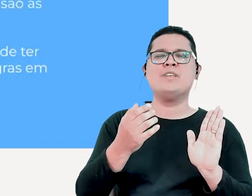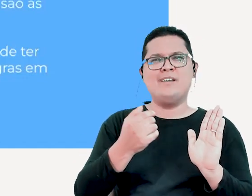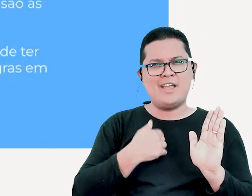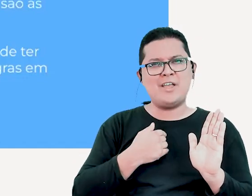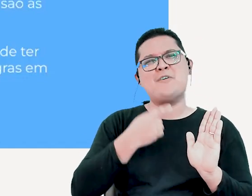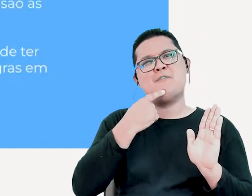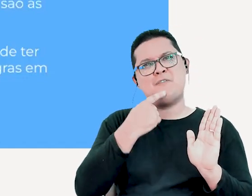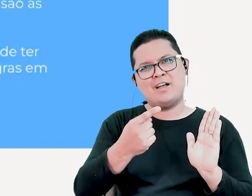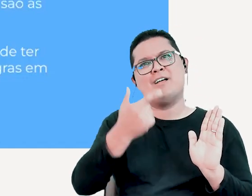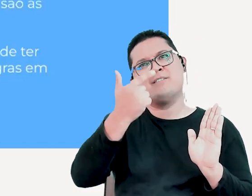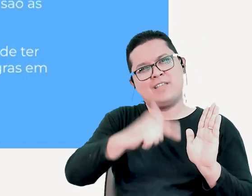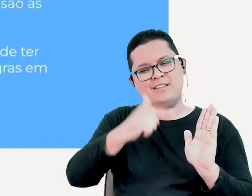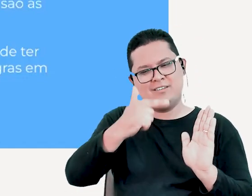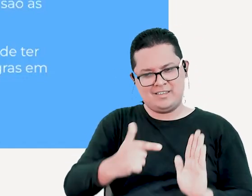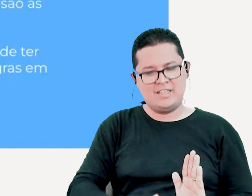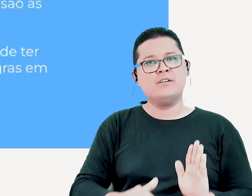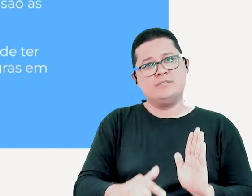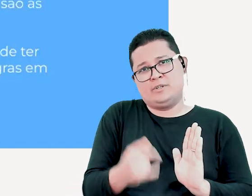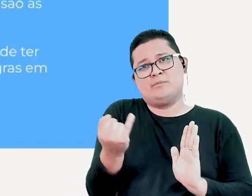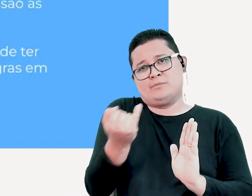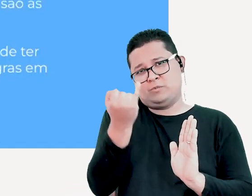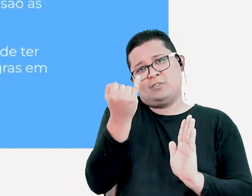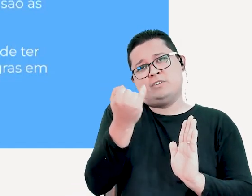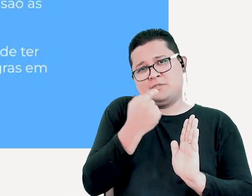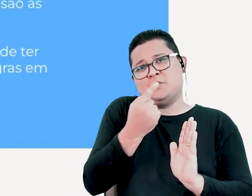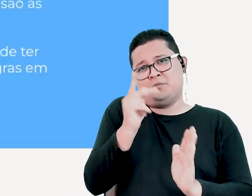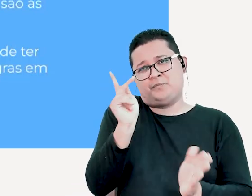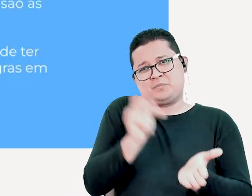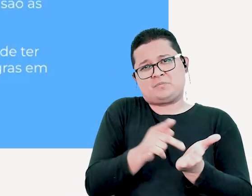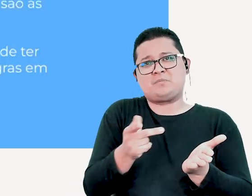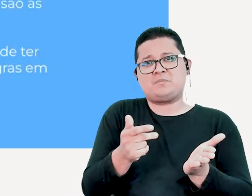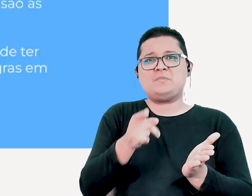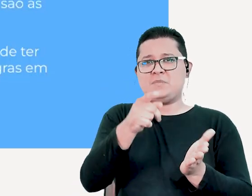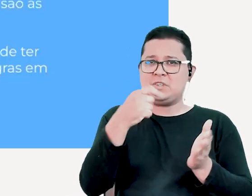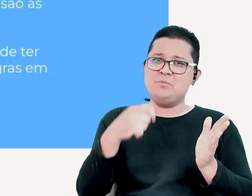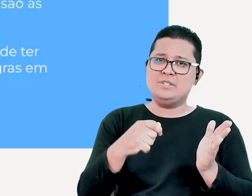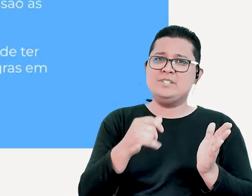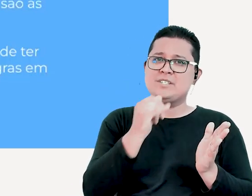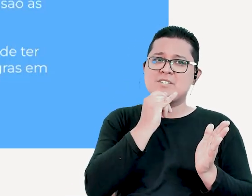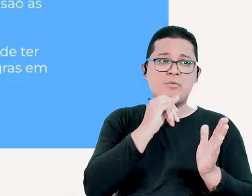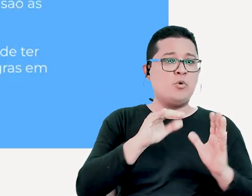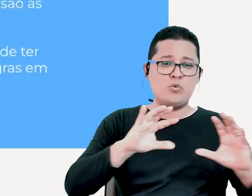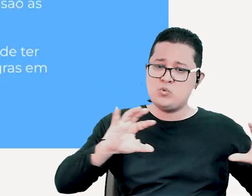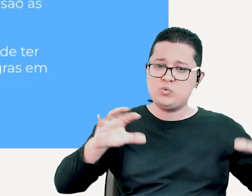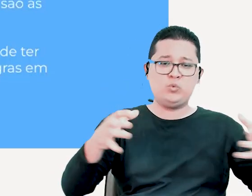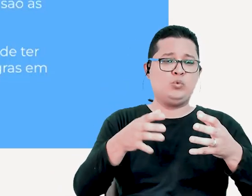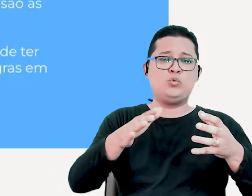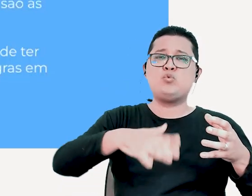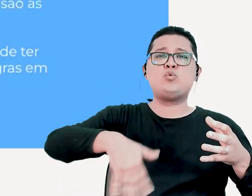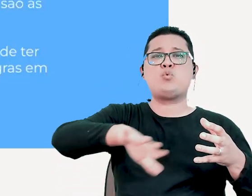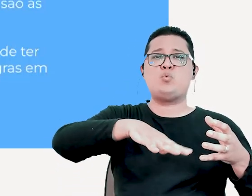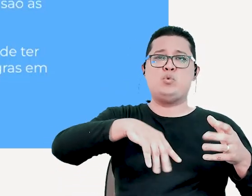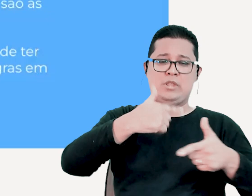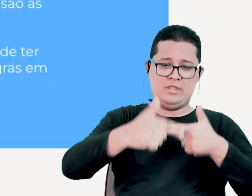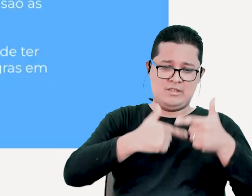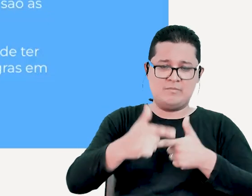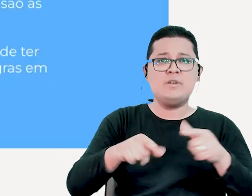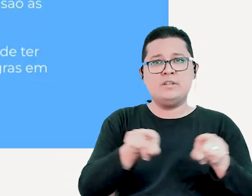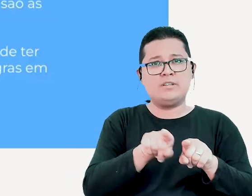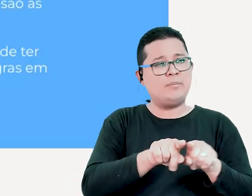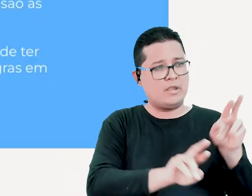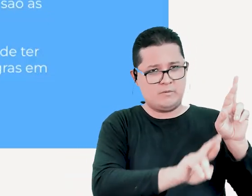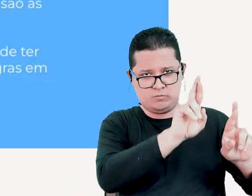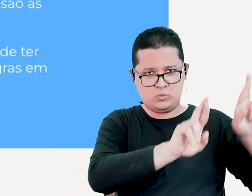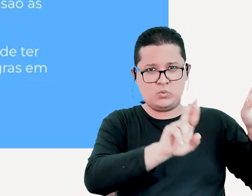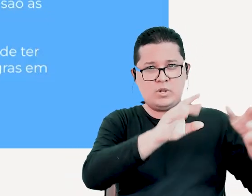para todo o time de design, inclusive para as lideranças, né? Então, é importante a gente dar essa visibilidade até para todo